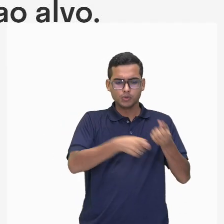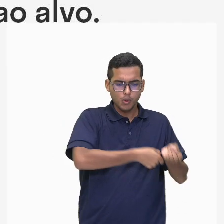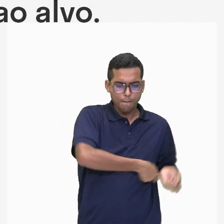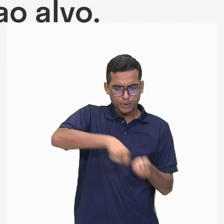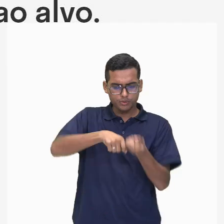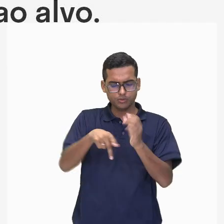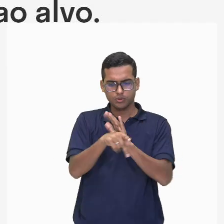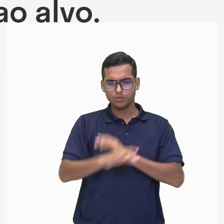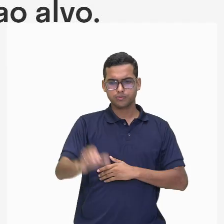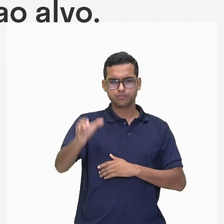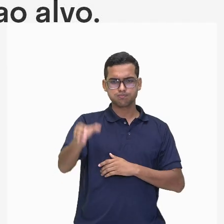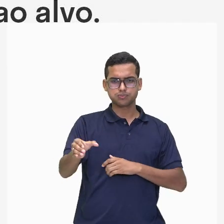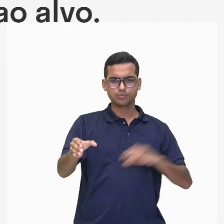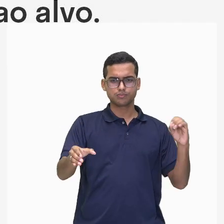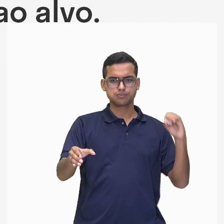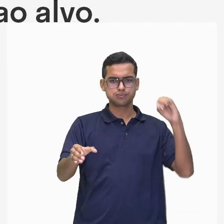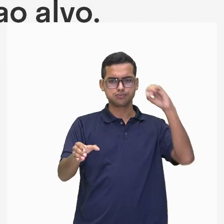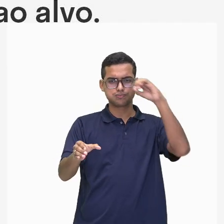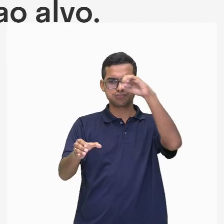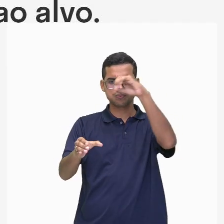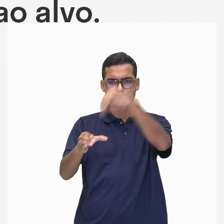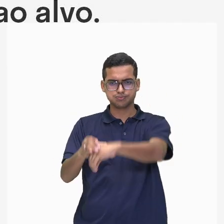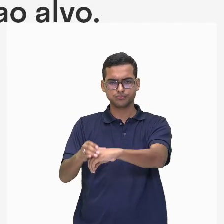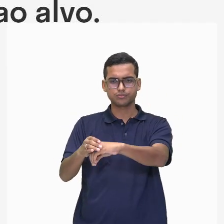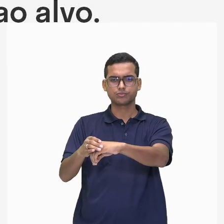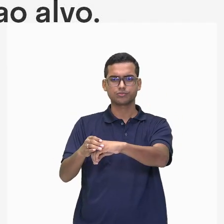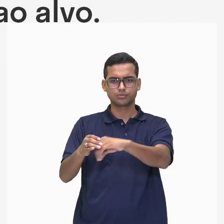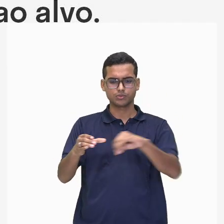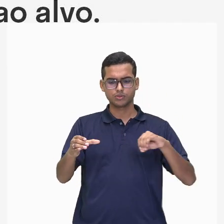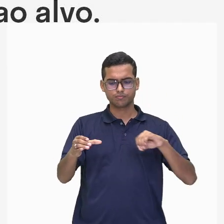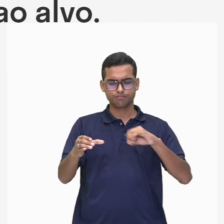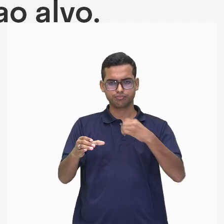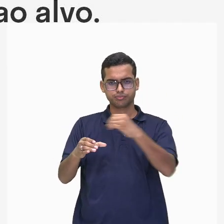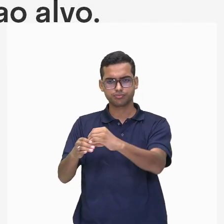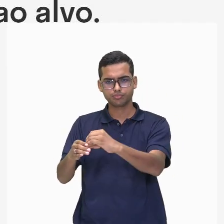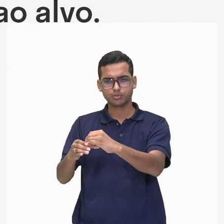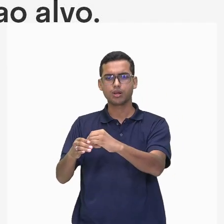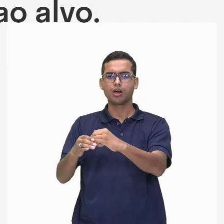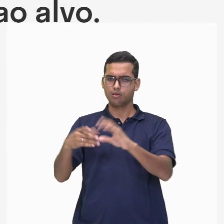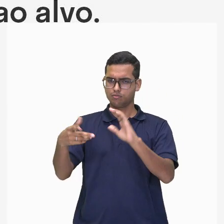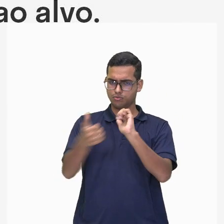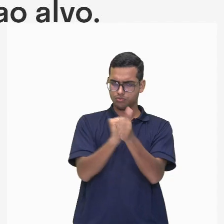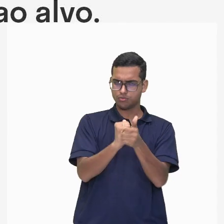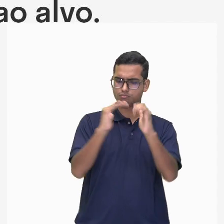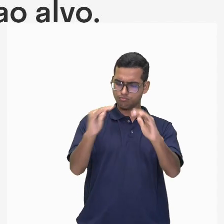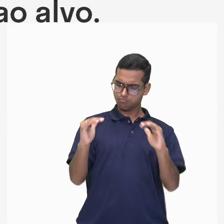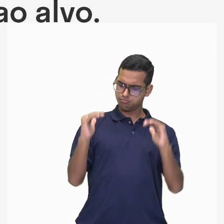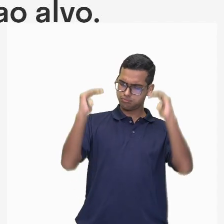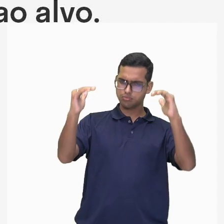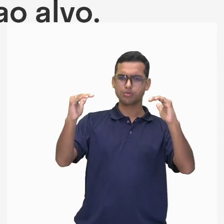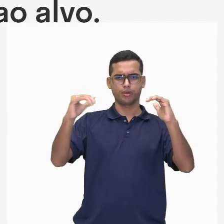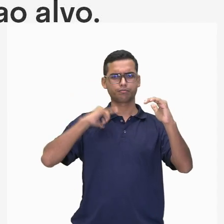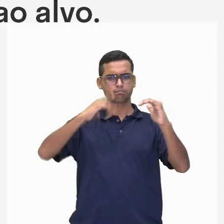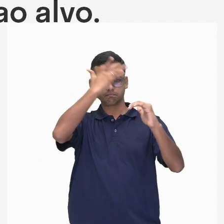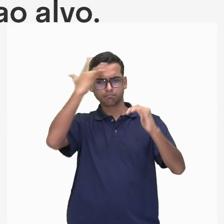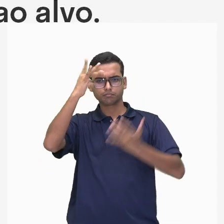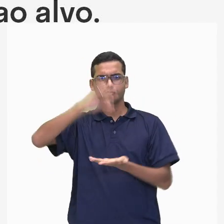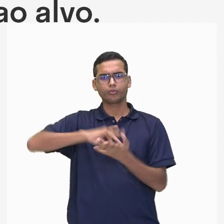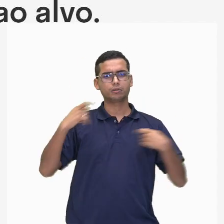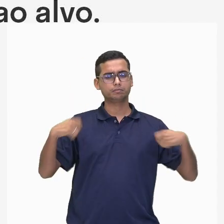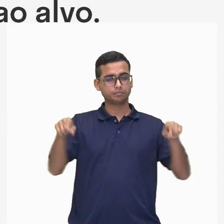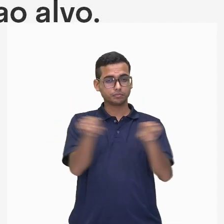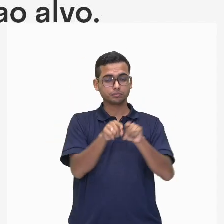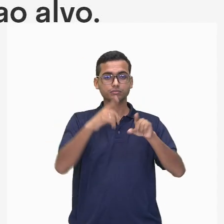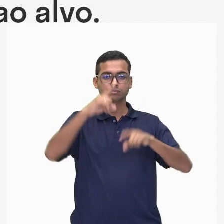nos buraquinhos no chão. É um esporte assim considerado de elite, né? Porque precisa ter equipamentos